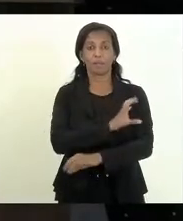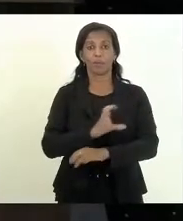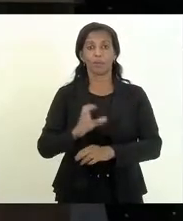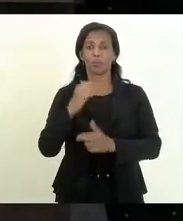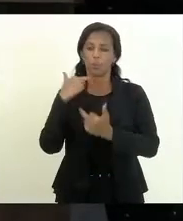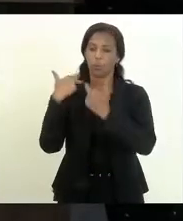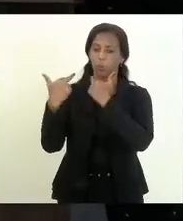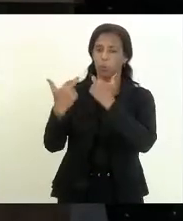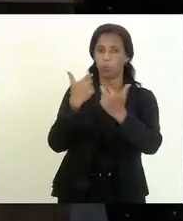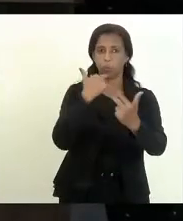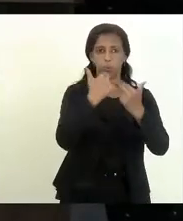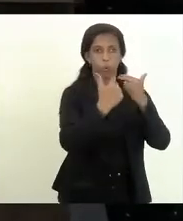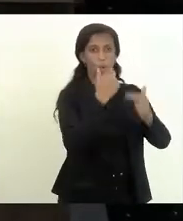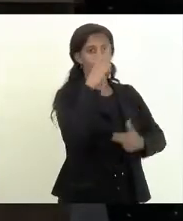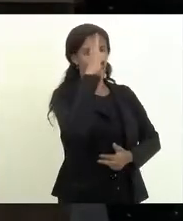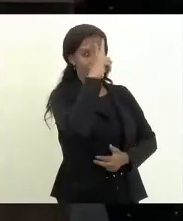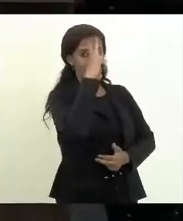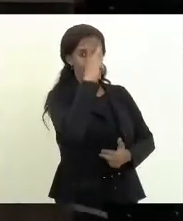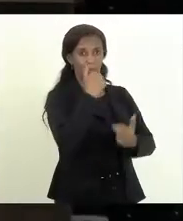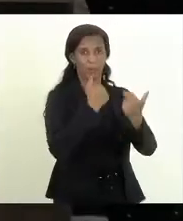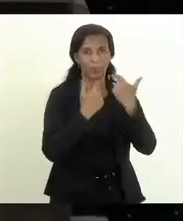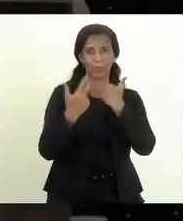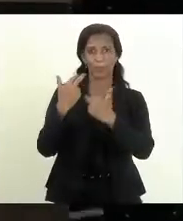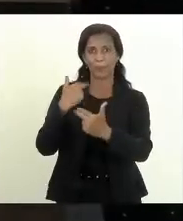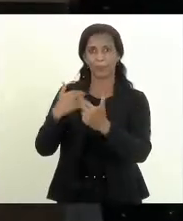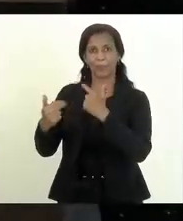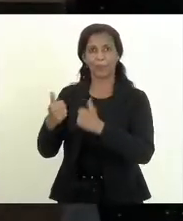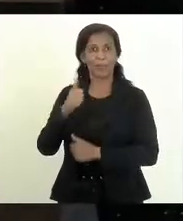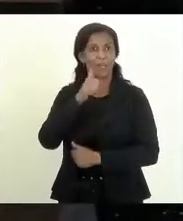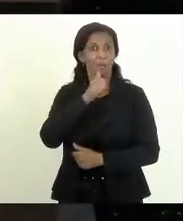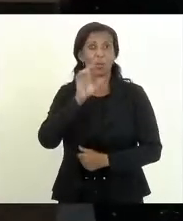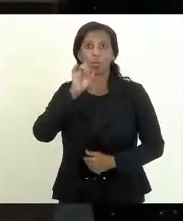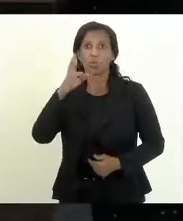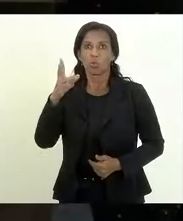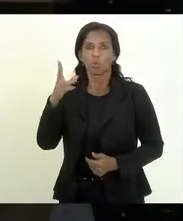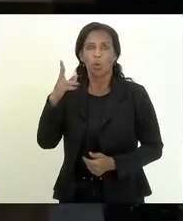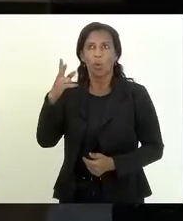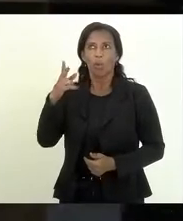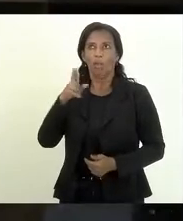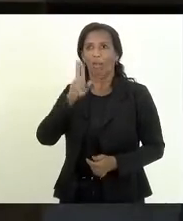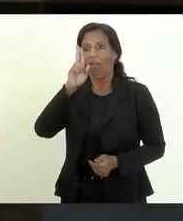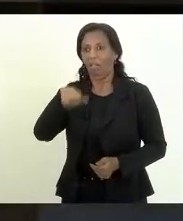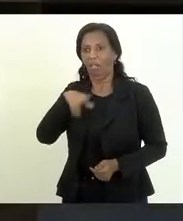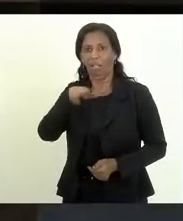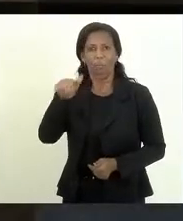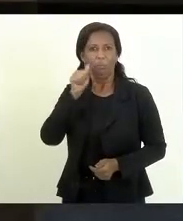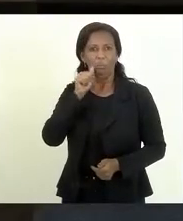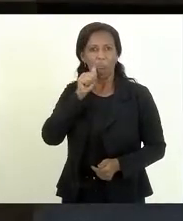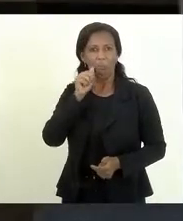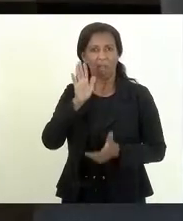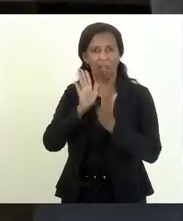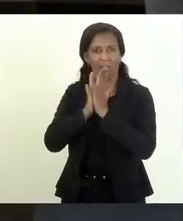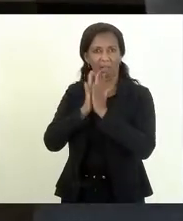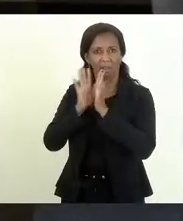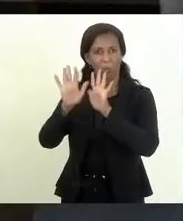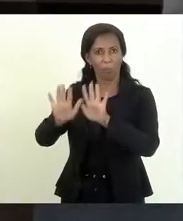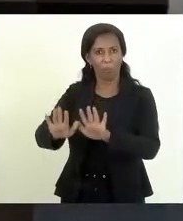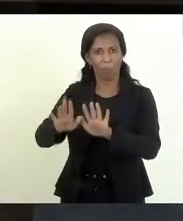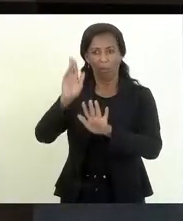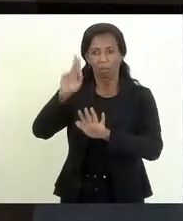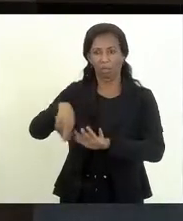oral, pela história oral. Os saberes das rezadeiras não são saberes acadêmicos, não são saberes científicos, não são